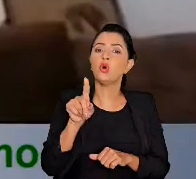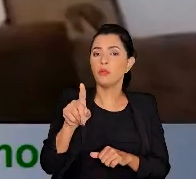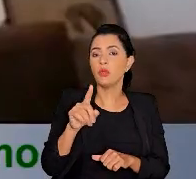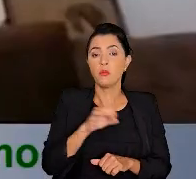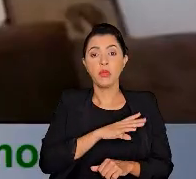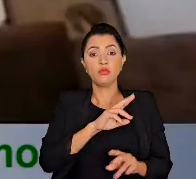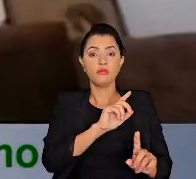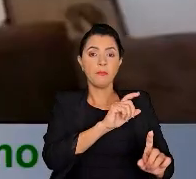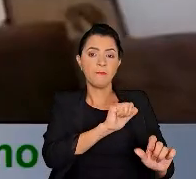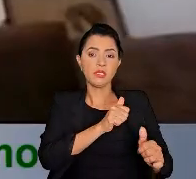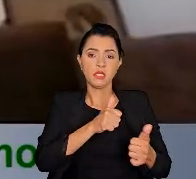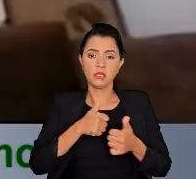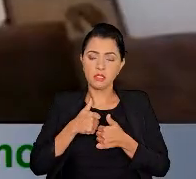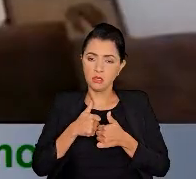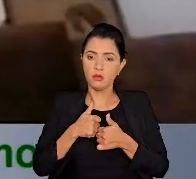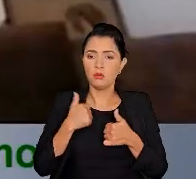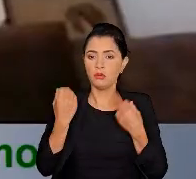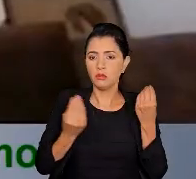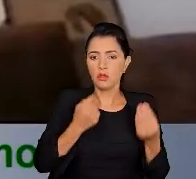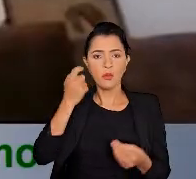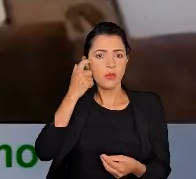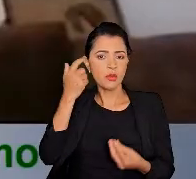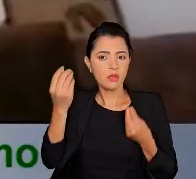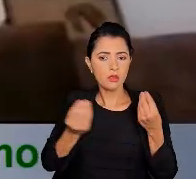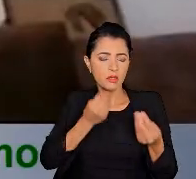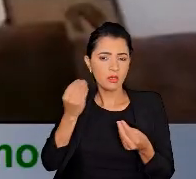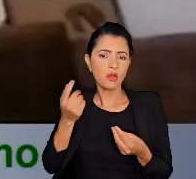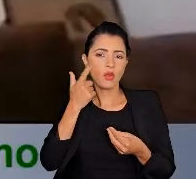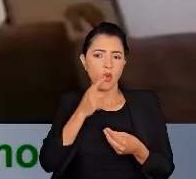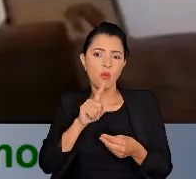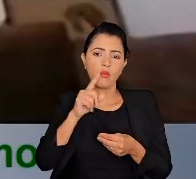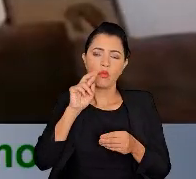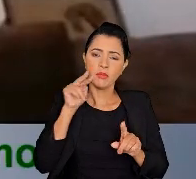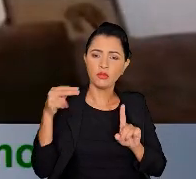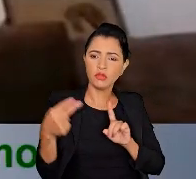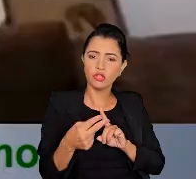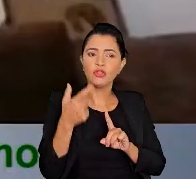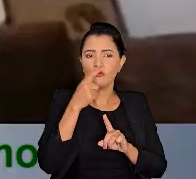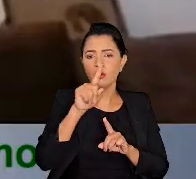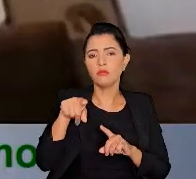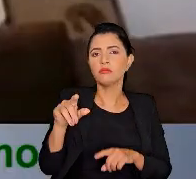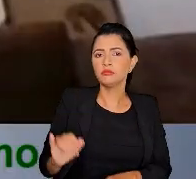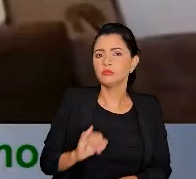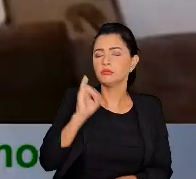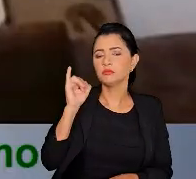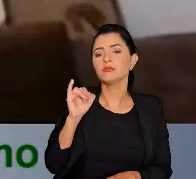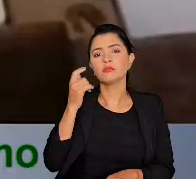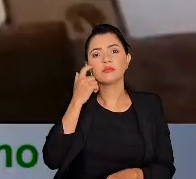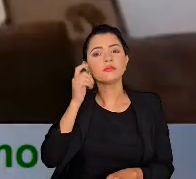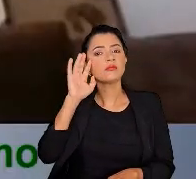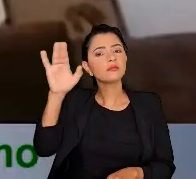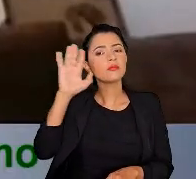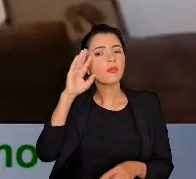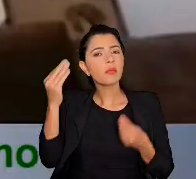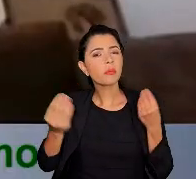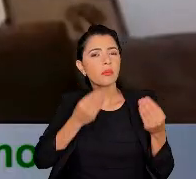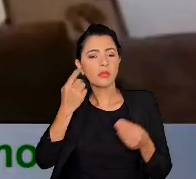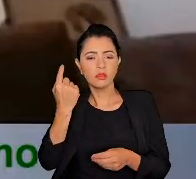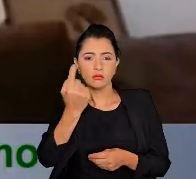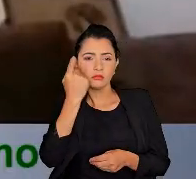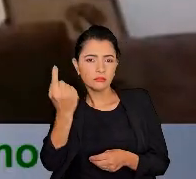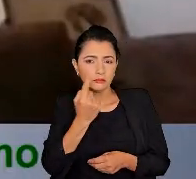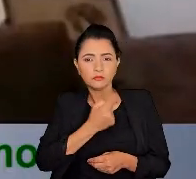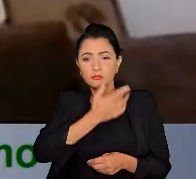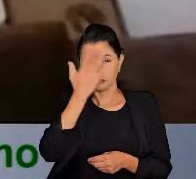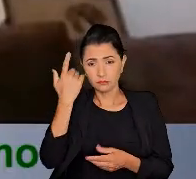perseguição. Então, imagina como isso, do ponto de vista coletivo, é relevante, mas imagina do ponto de vista individual, a pessoa